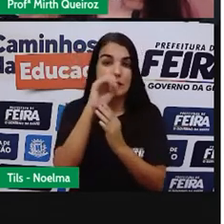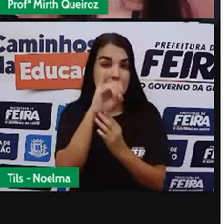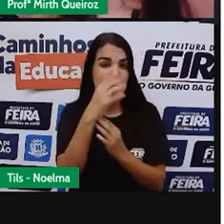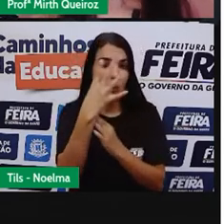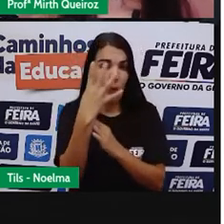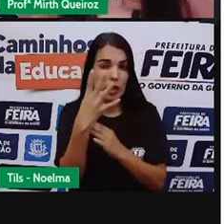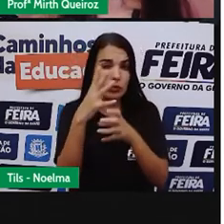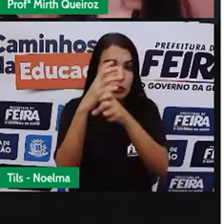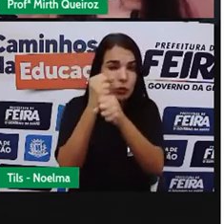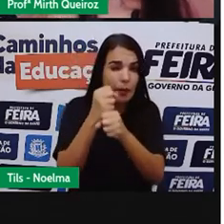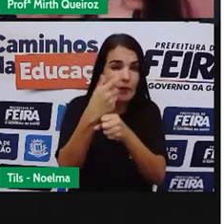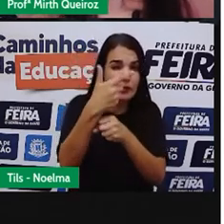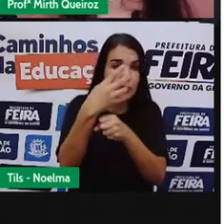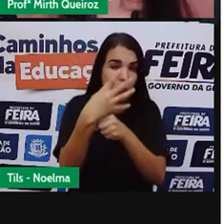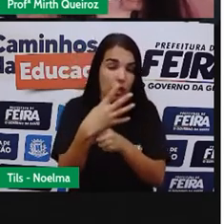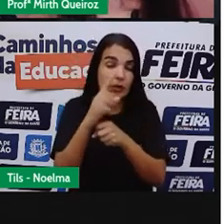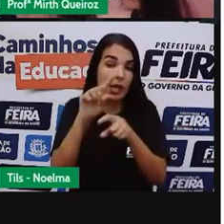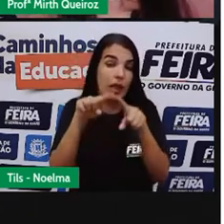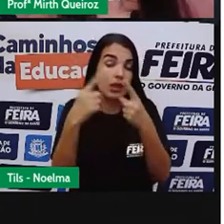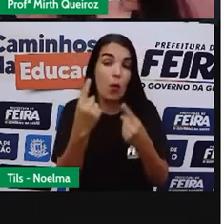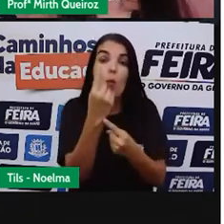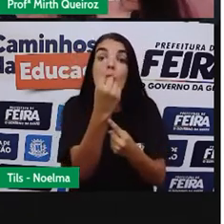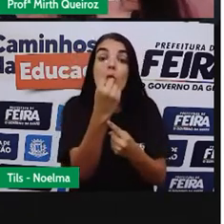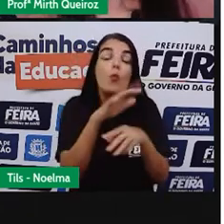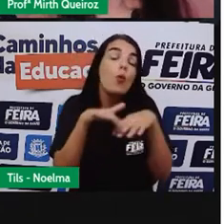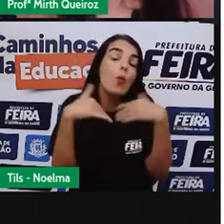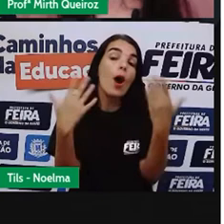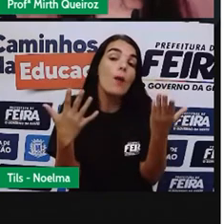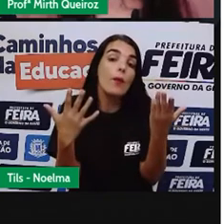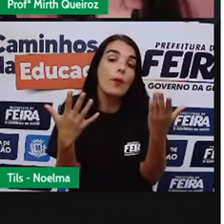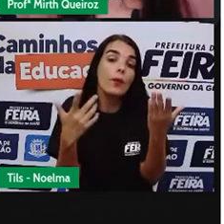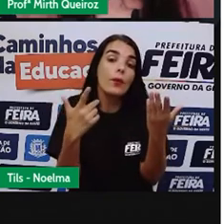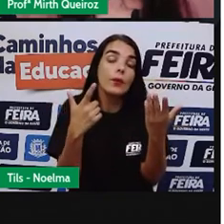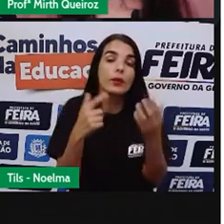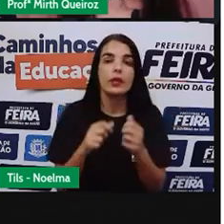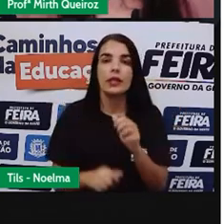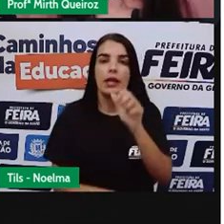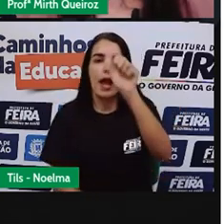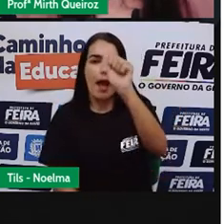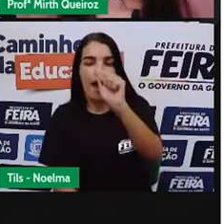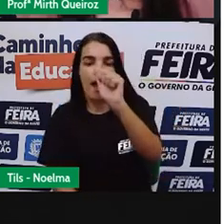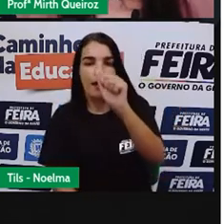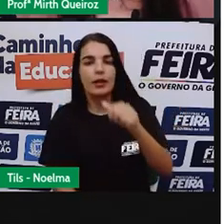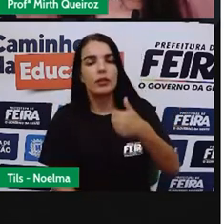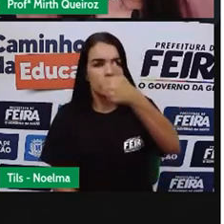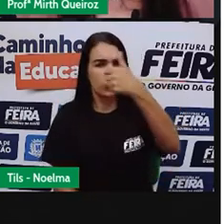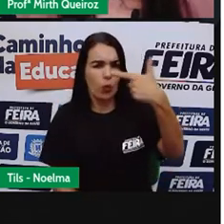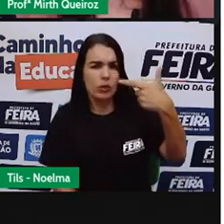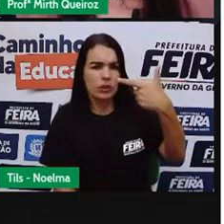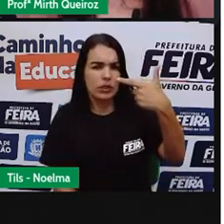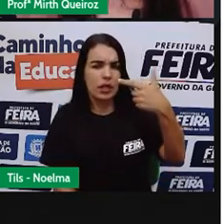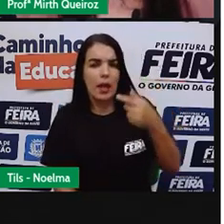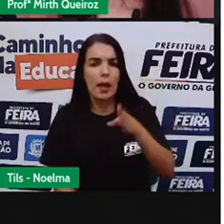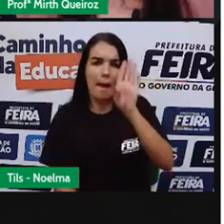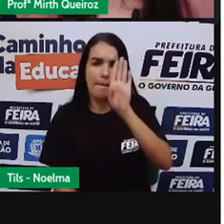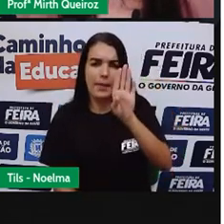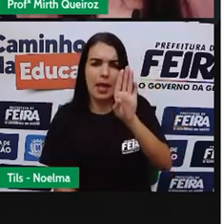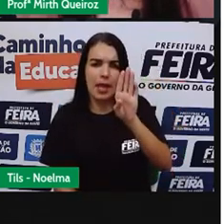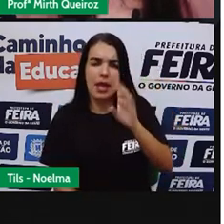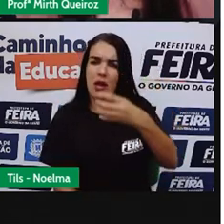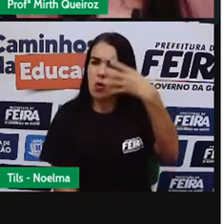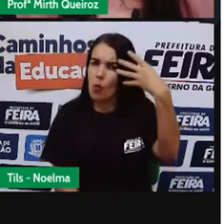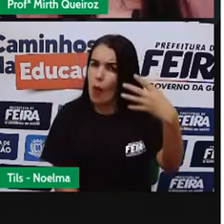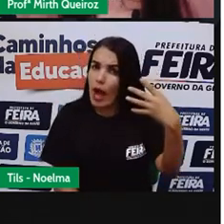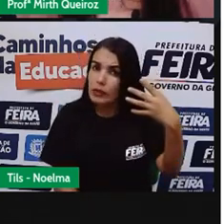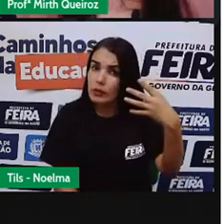são 24, de um lado só seria quanto? Alternativa A, 12. Alternativa